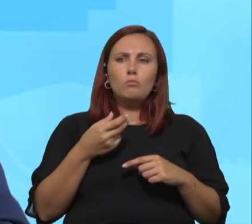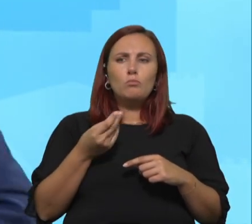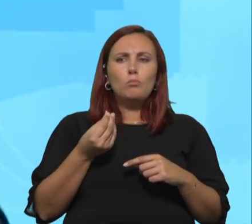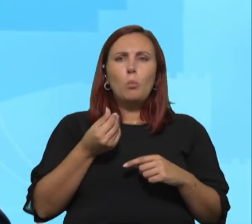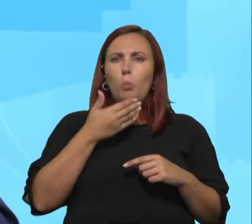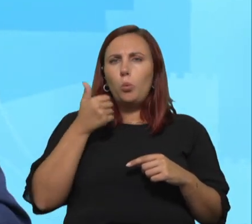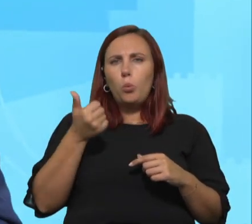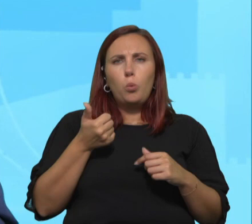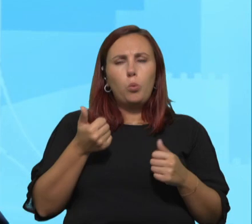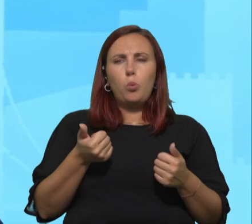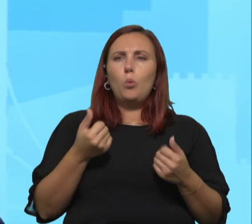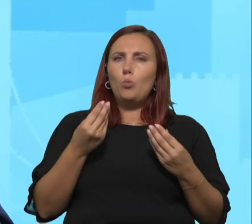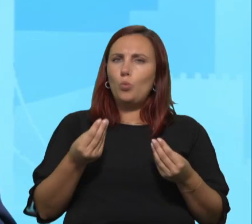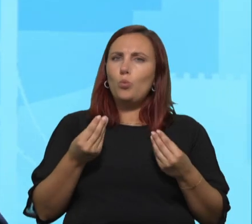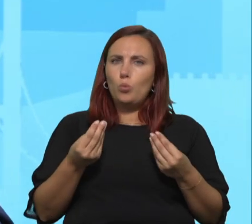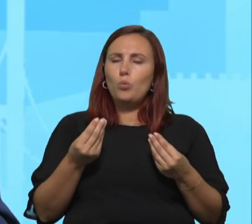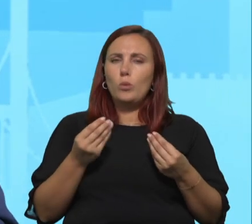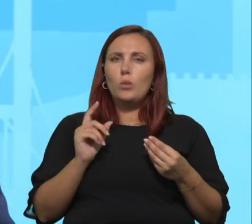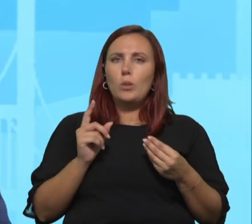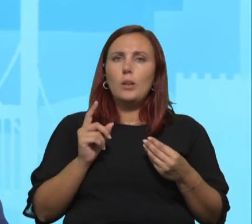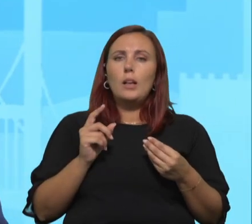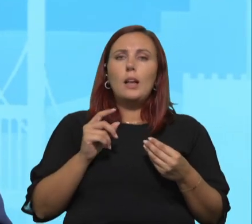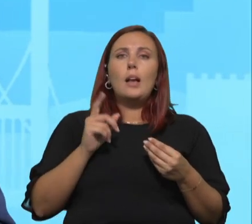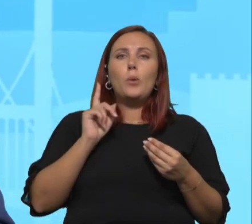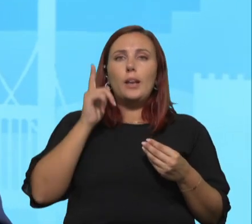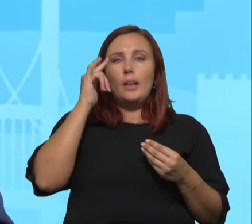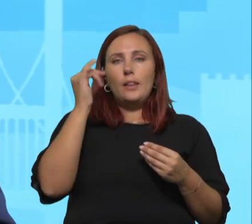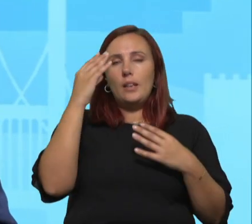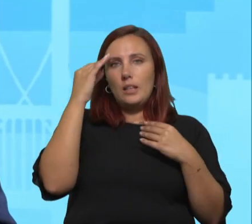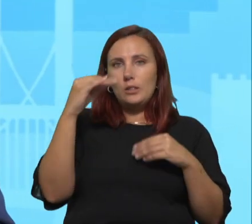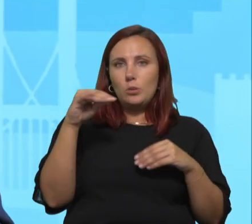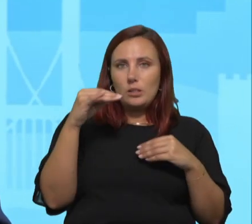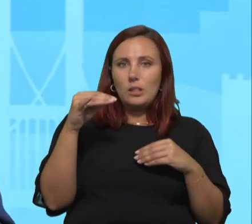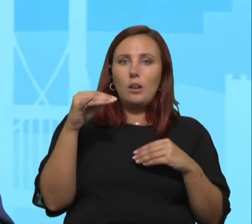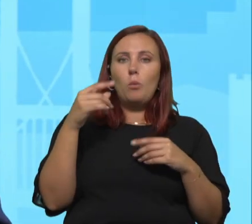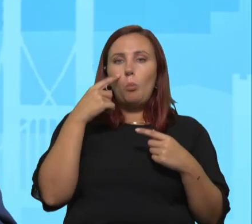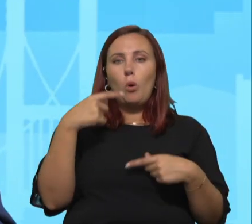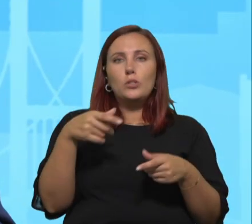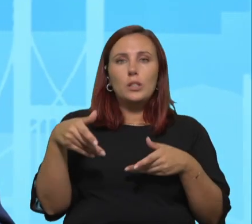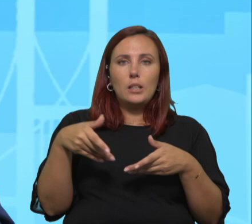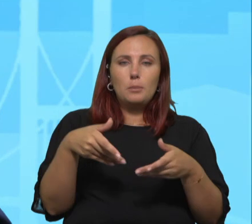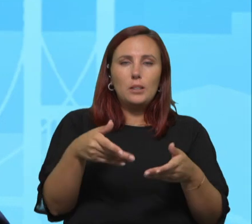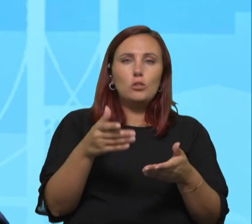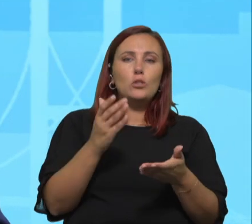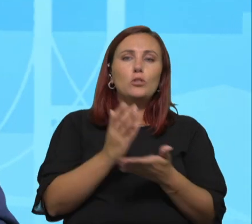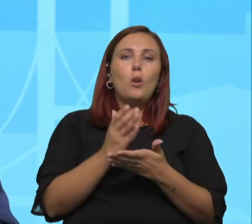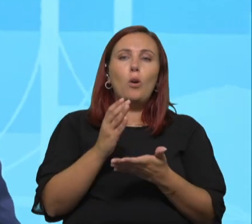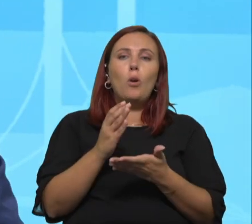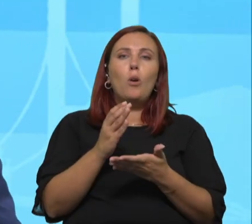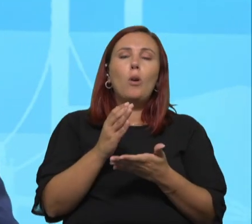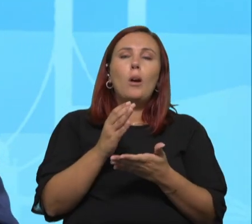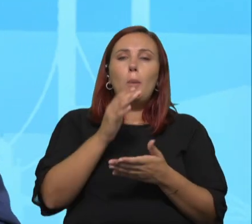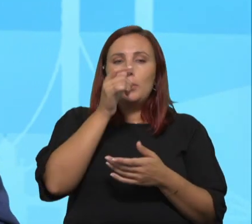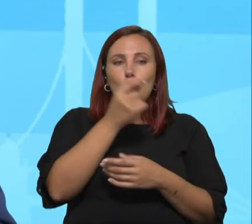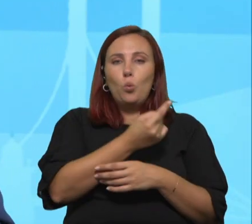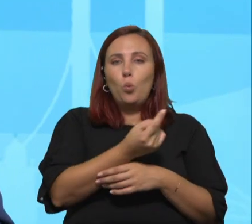bela, parte desta ideia de que a educação aponta caminhos a partir da centralidade que é cada